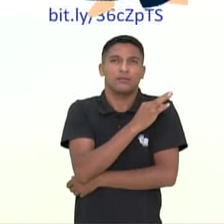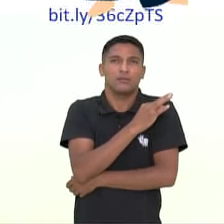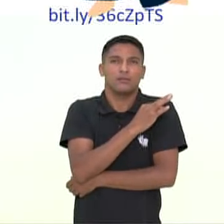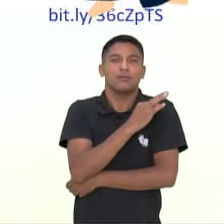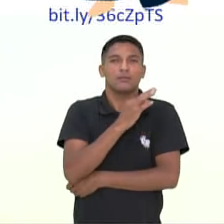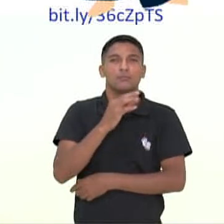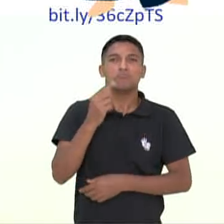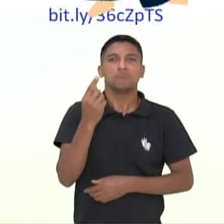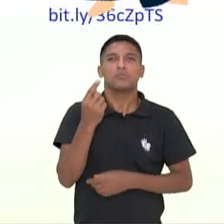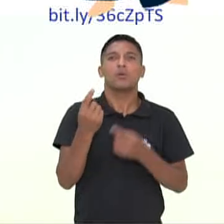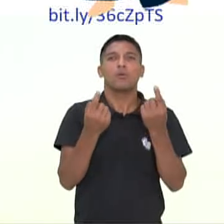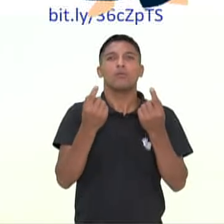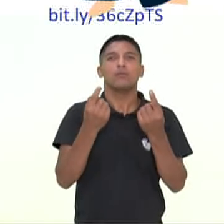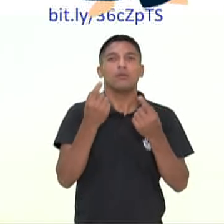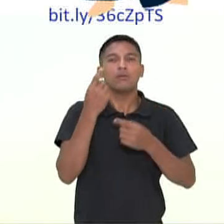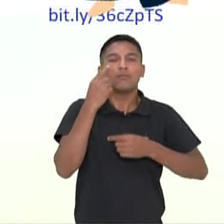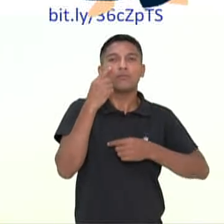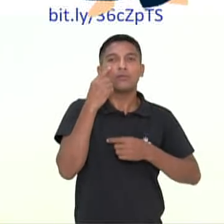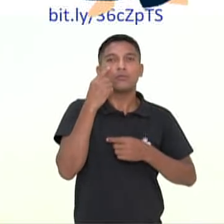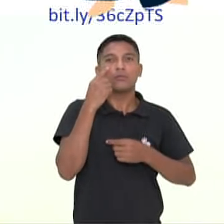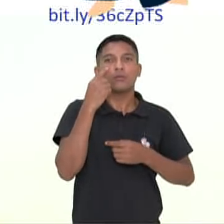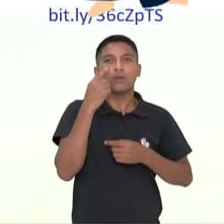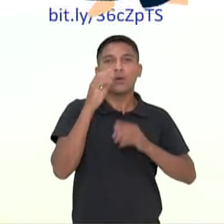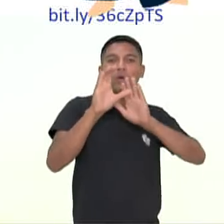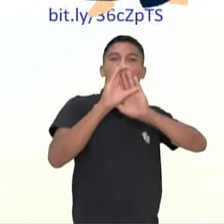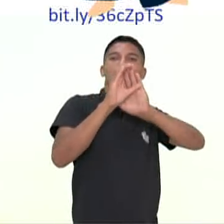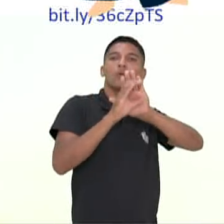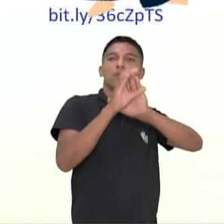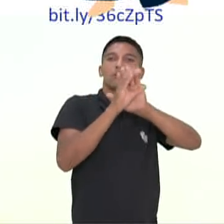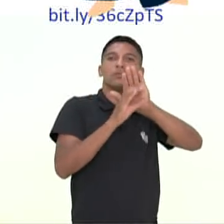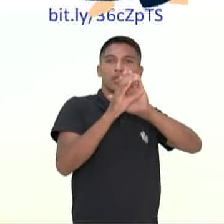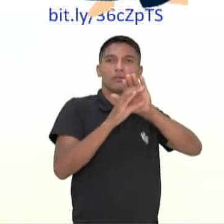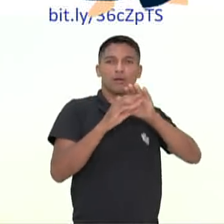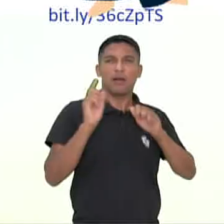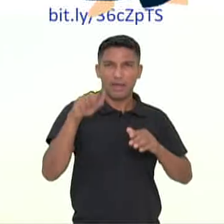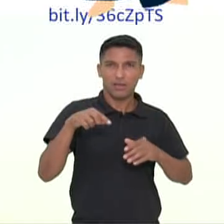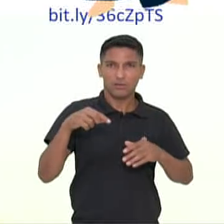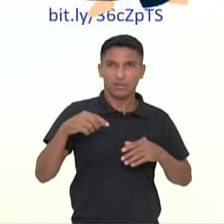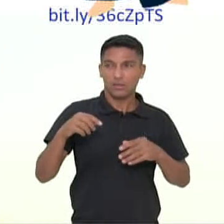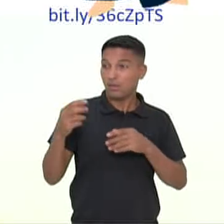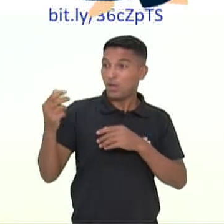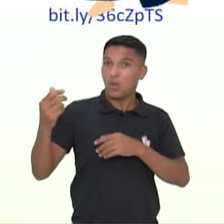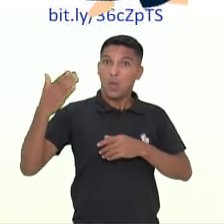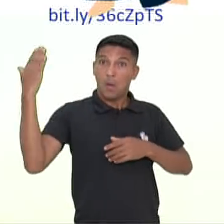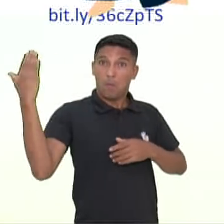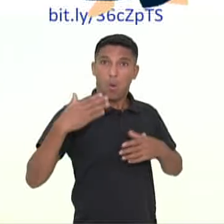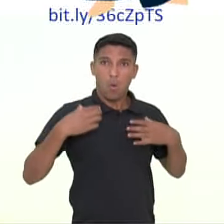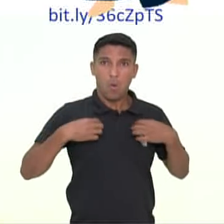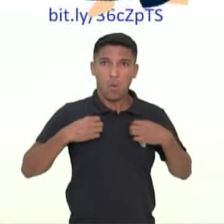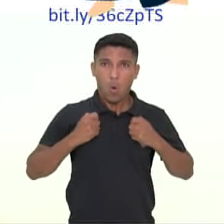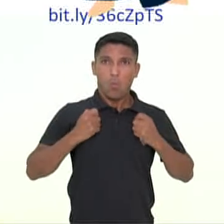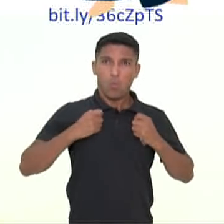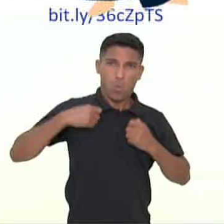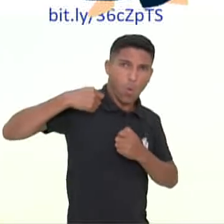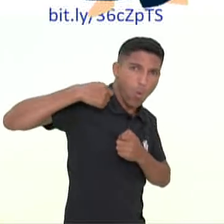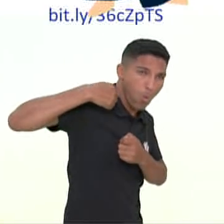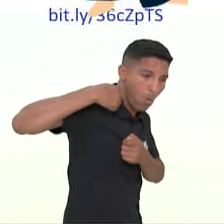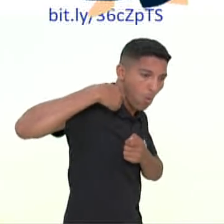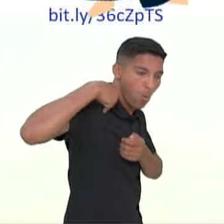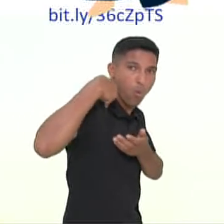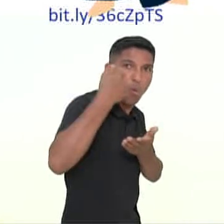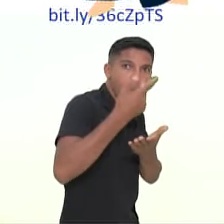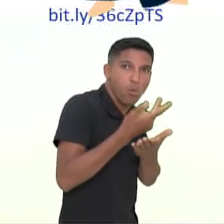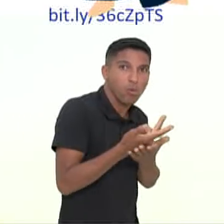A, no ato genérico de agarrar e atirar o oponente no chão. Alternativa B, em